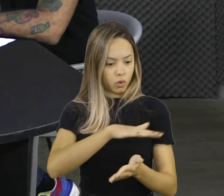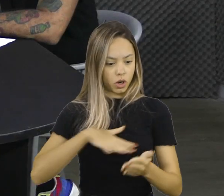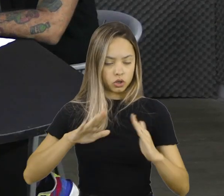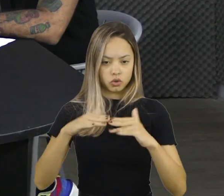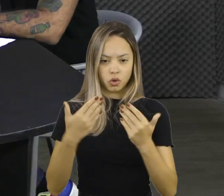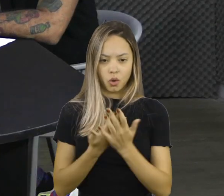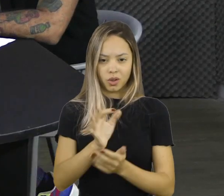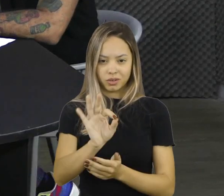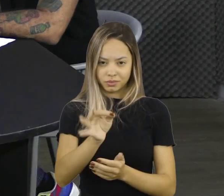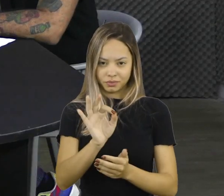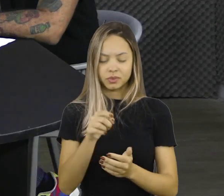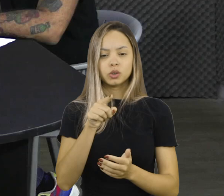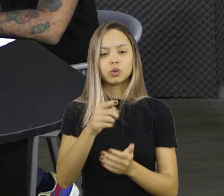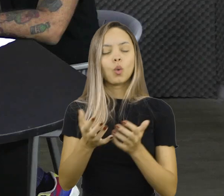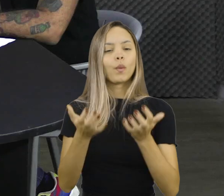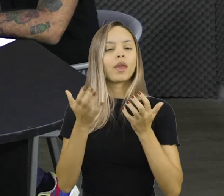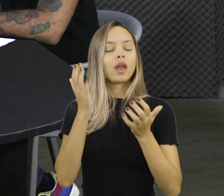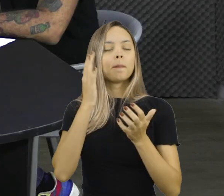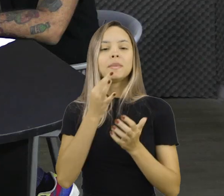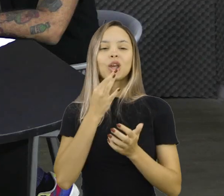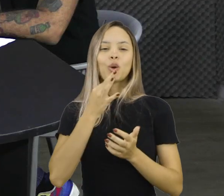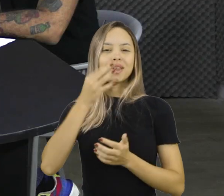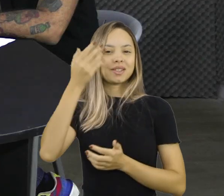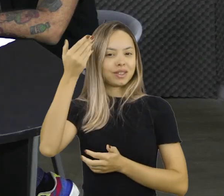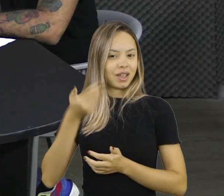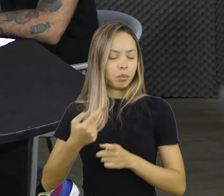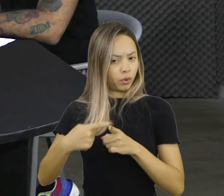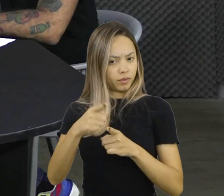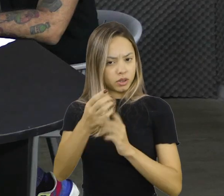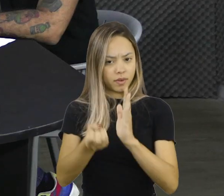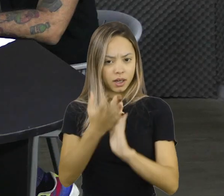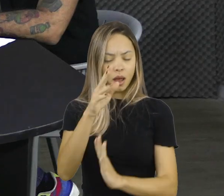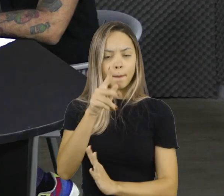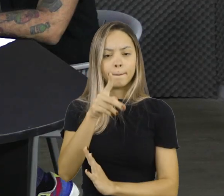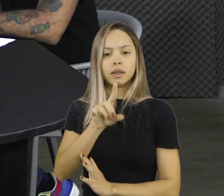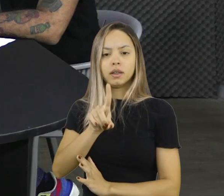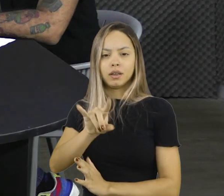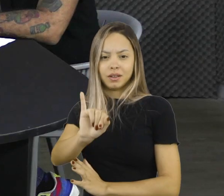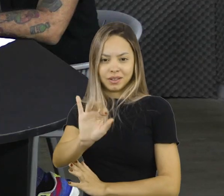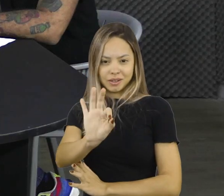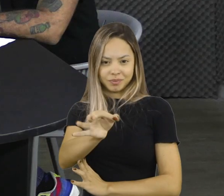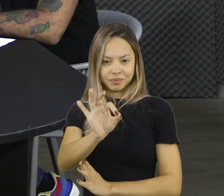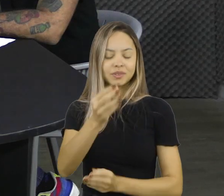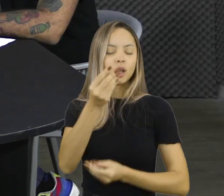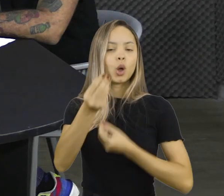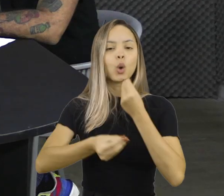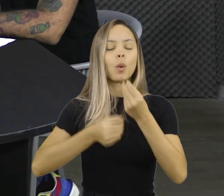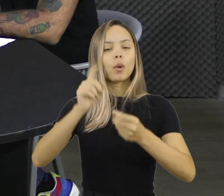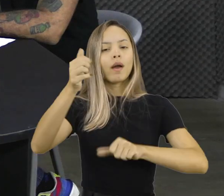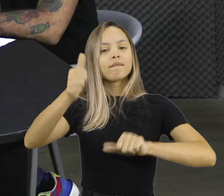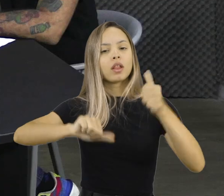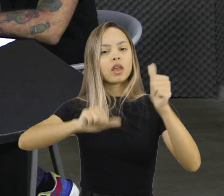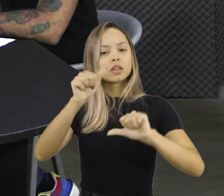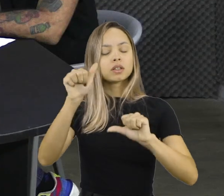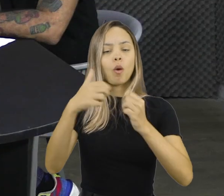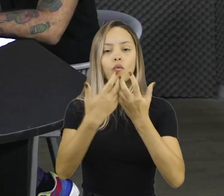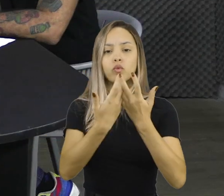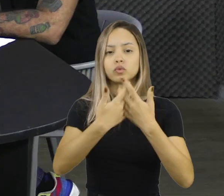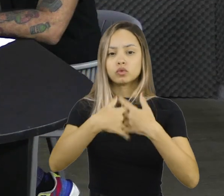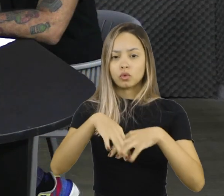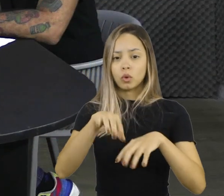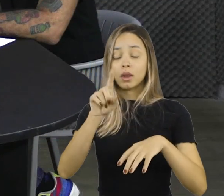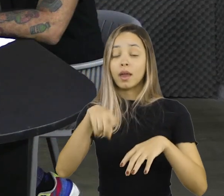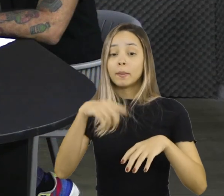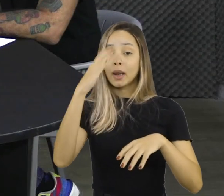você vai querer saber quem é n você não vai preparar o PDI então como é essa avaliação funcional entender que